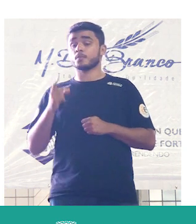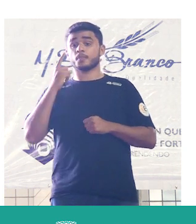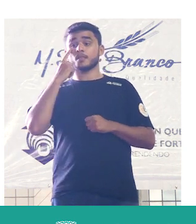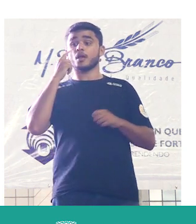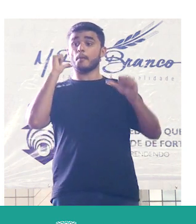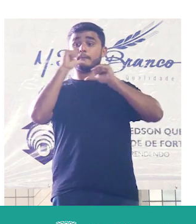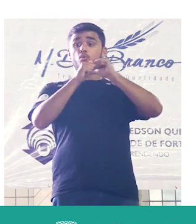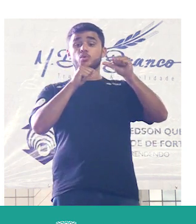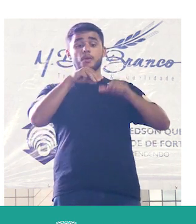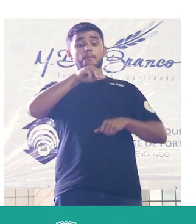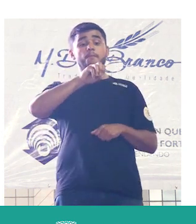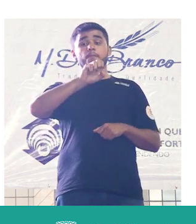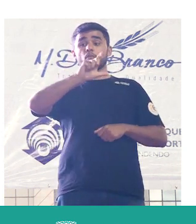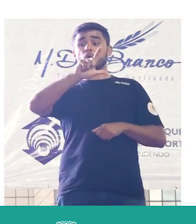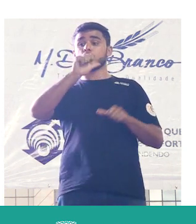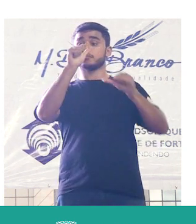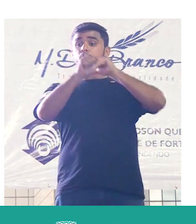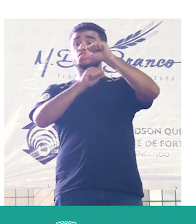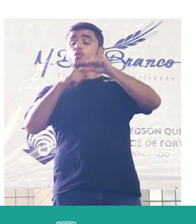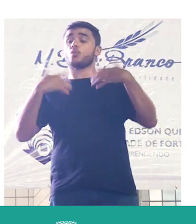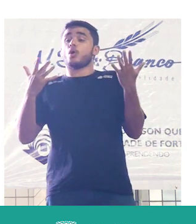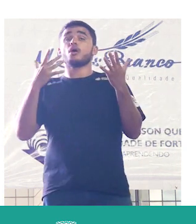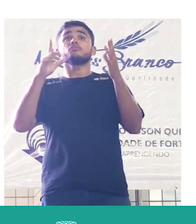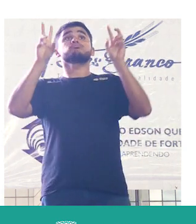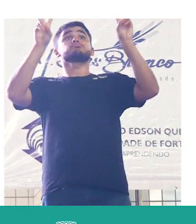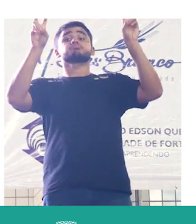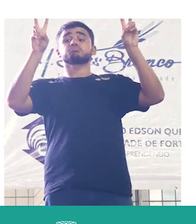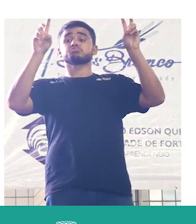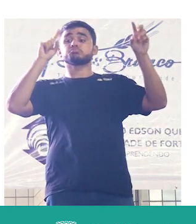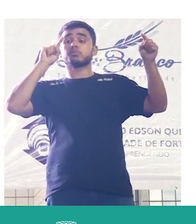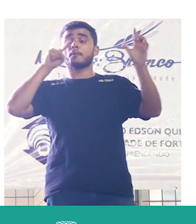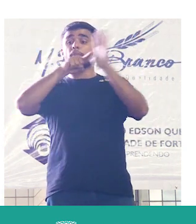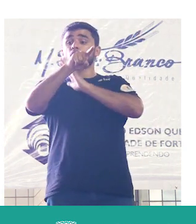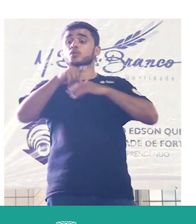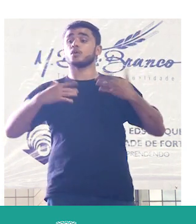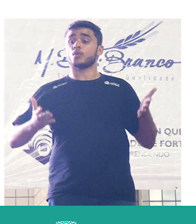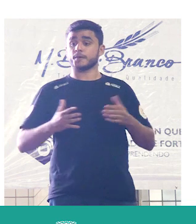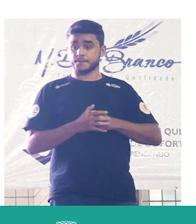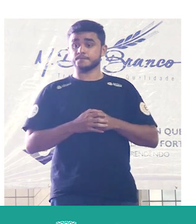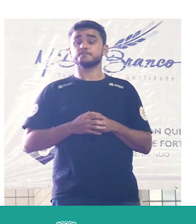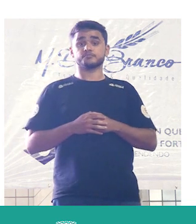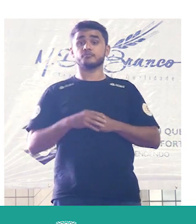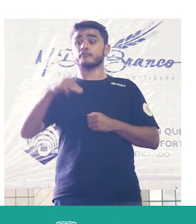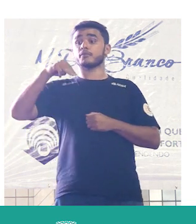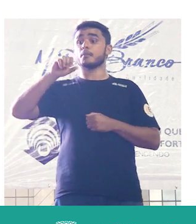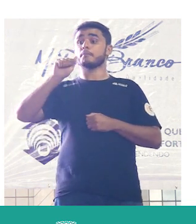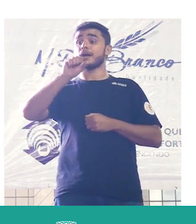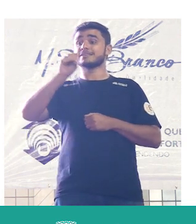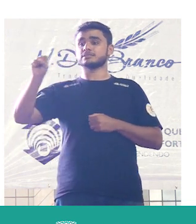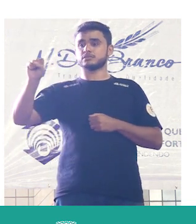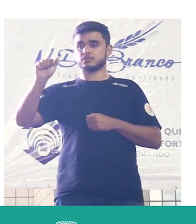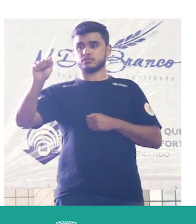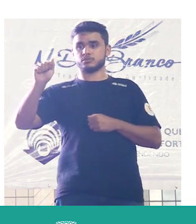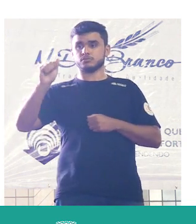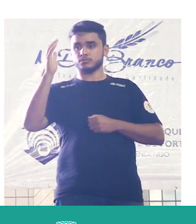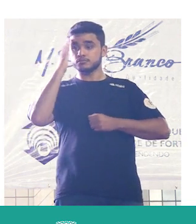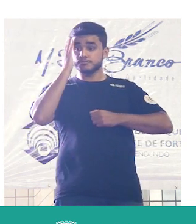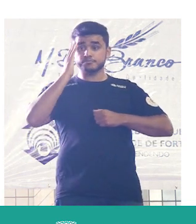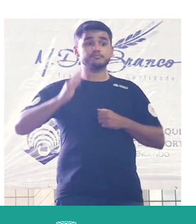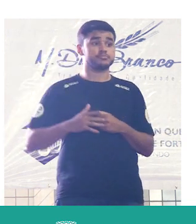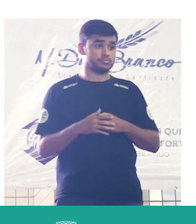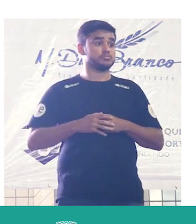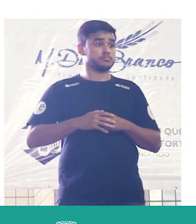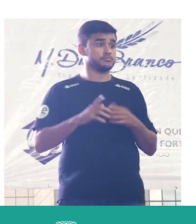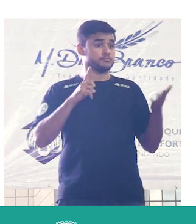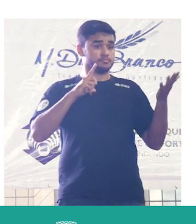converter mol para aquilo que a questão quer. E o que a questão quer? Massa. Ela pede a massa do